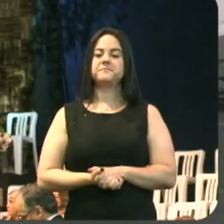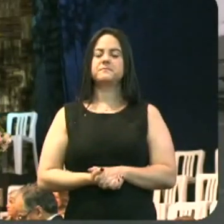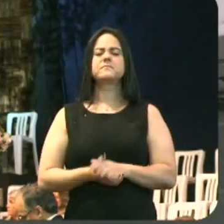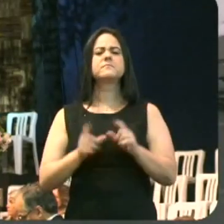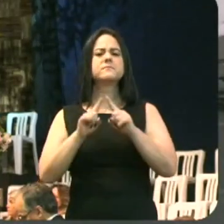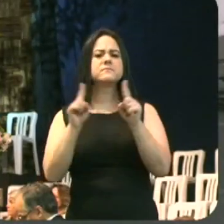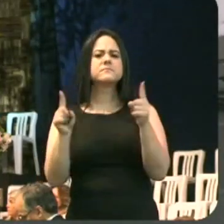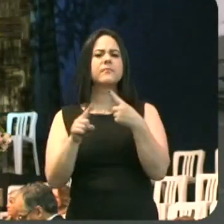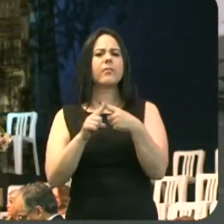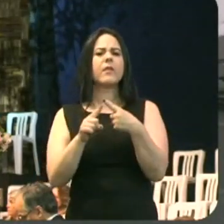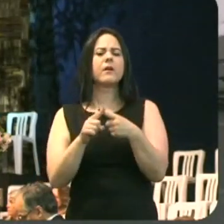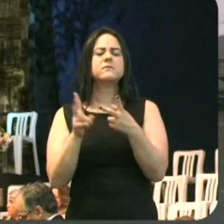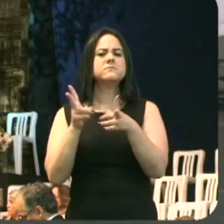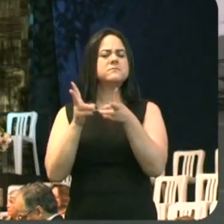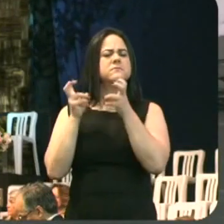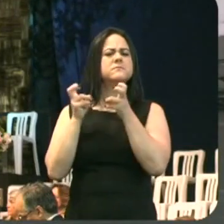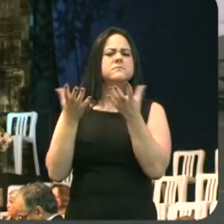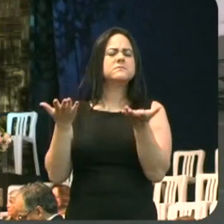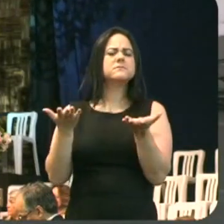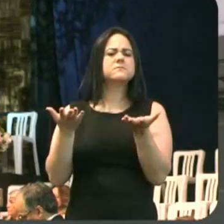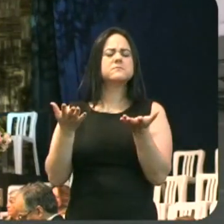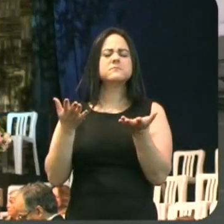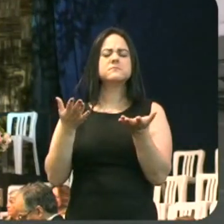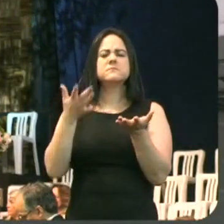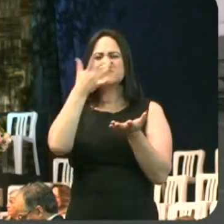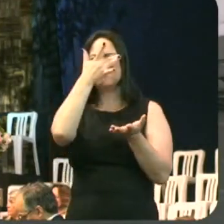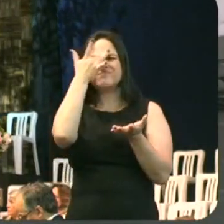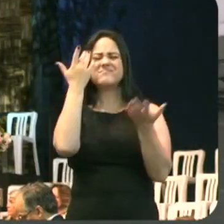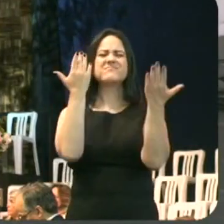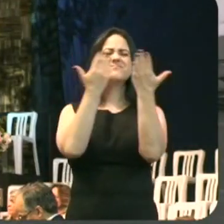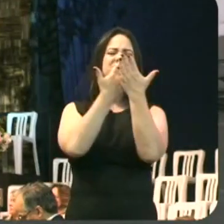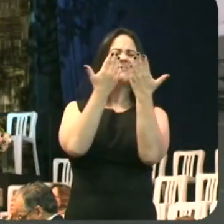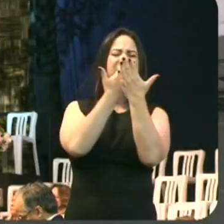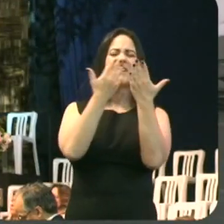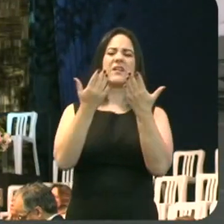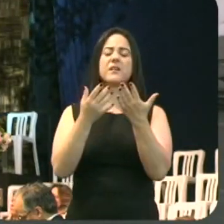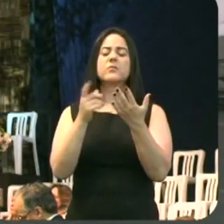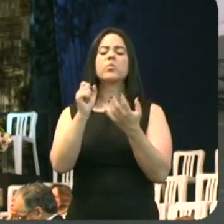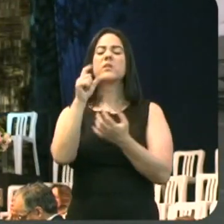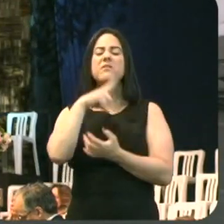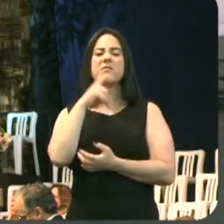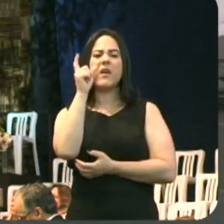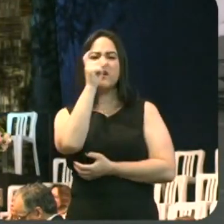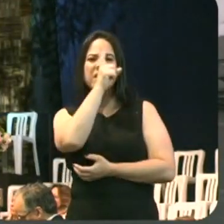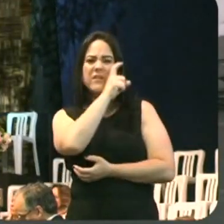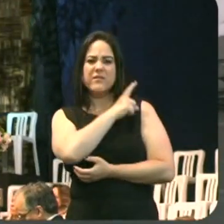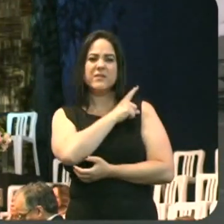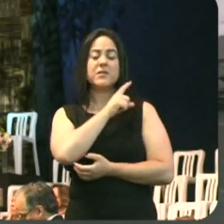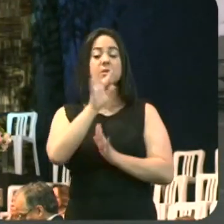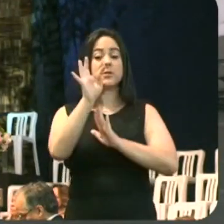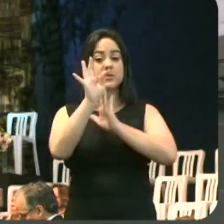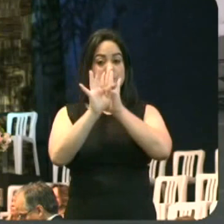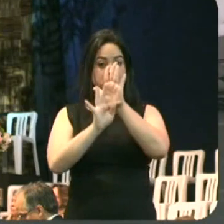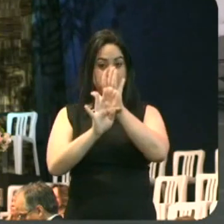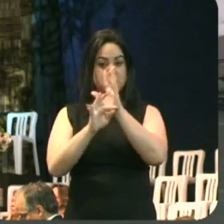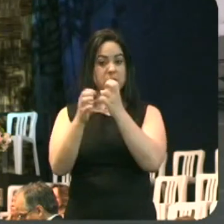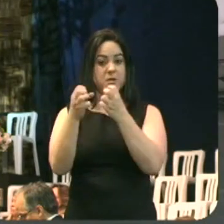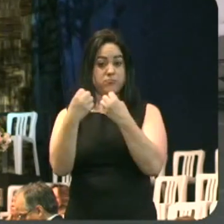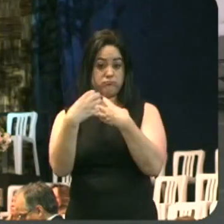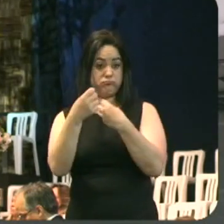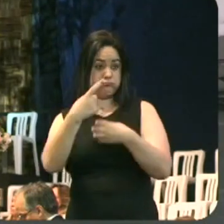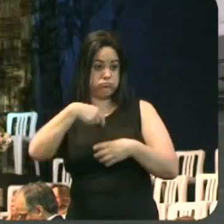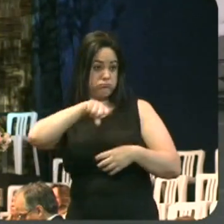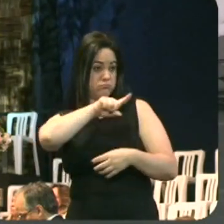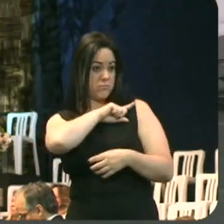Mas por que eles não percebem? Qual é a dificuldade? E o texto nos ensina